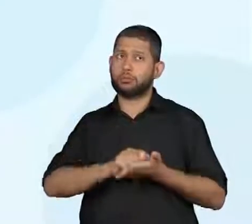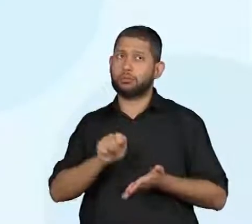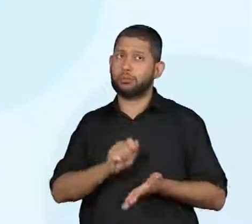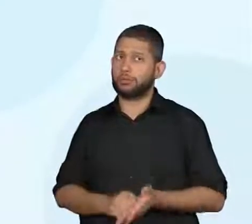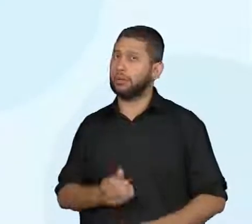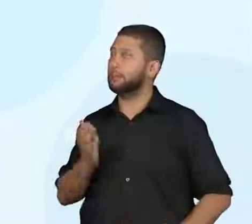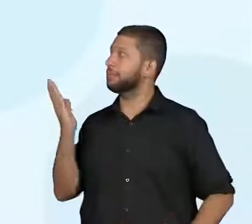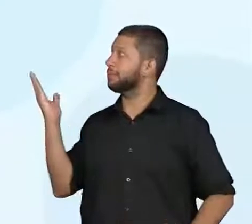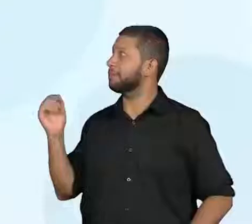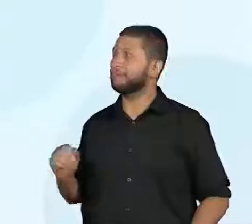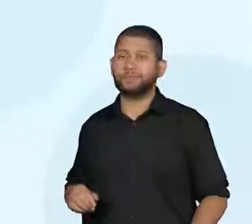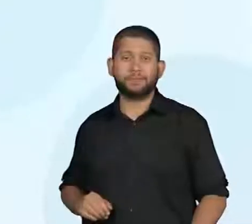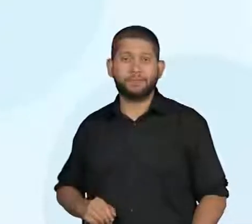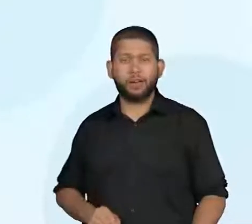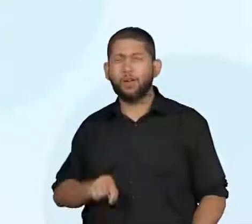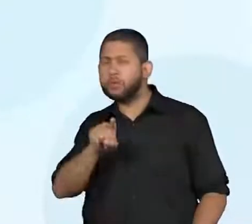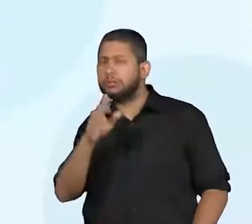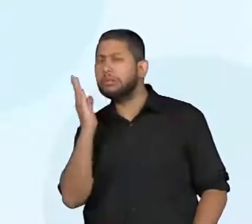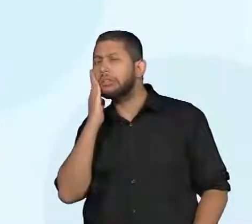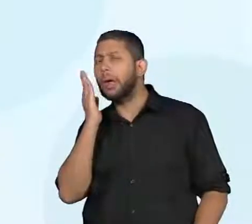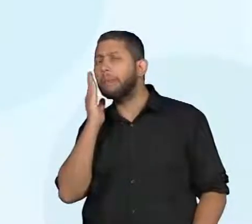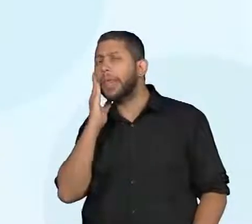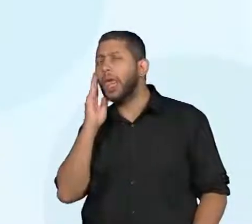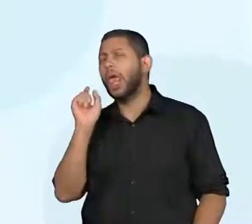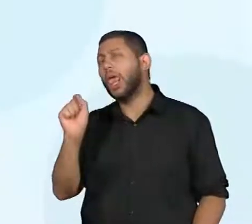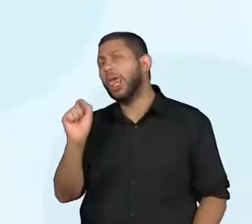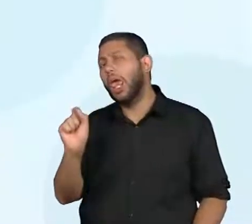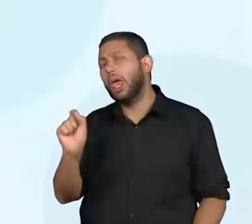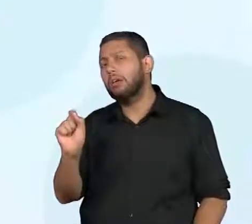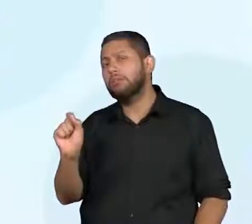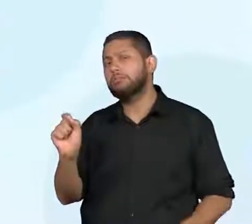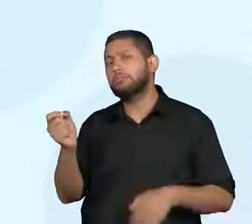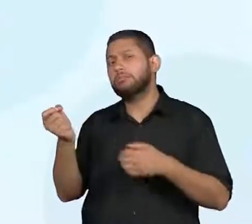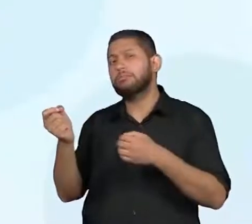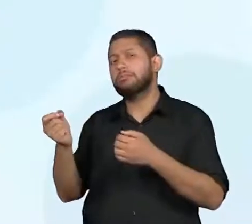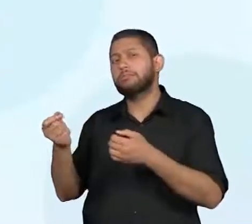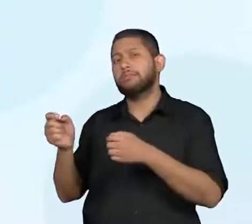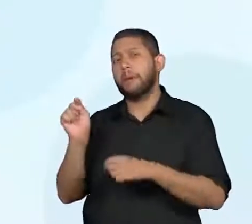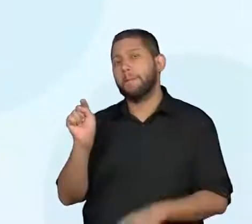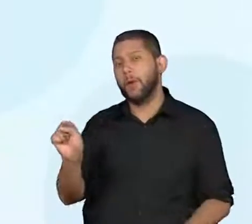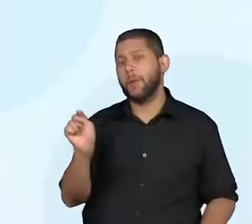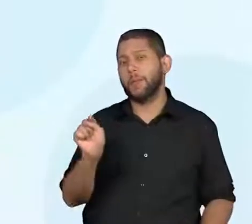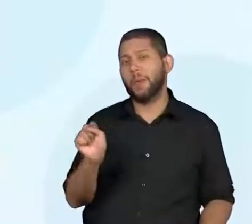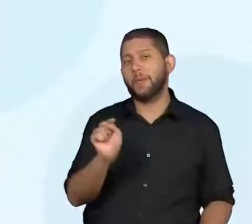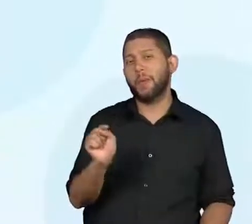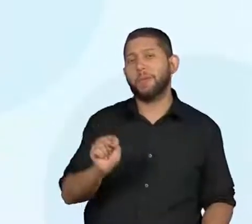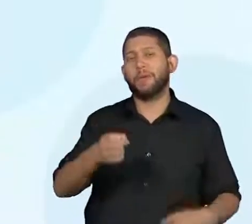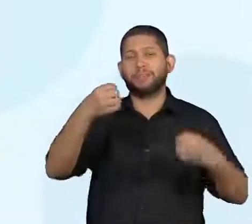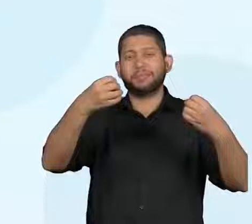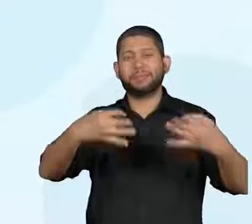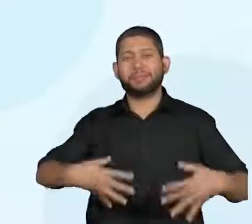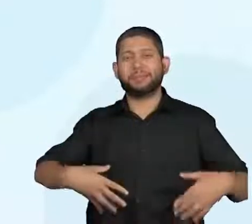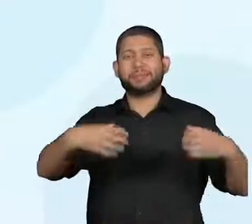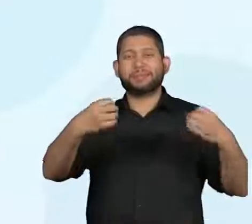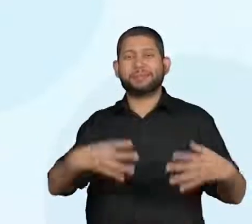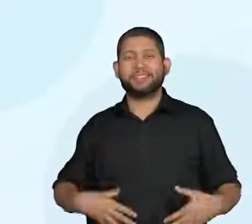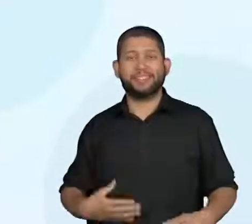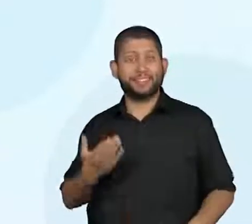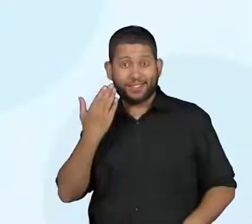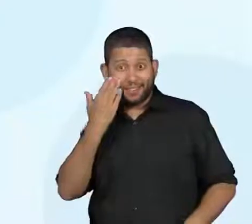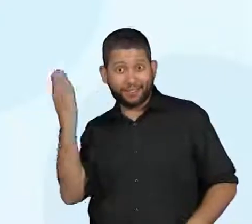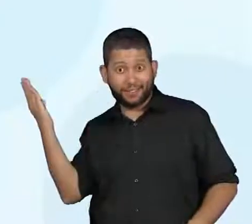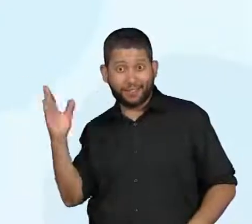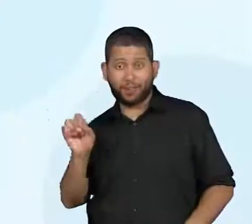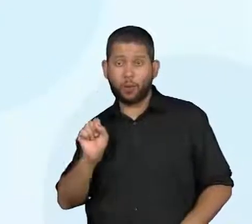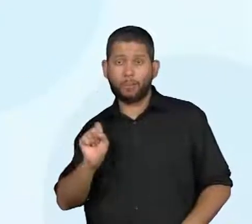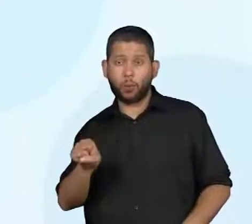titular. Olha aqui, ó. Você sabia que? Notem que eu coloquei uma